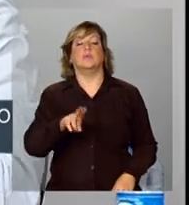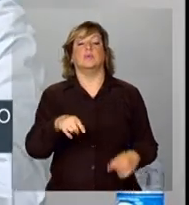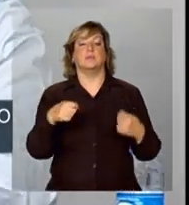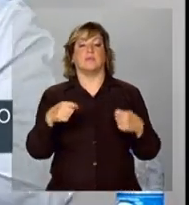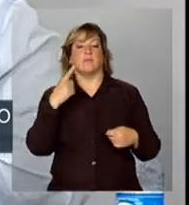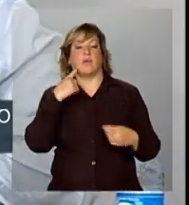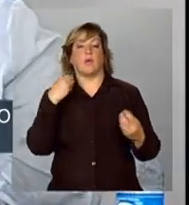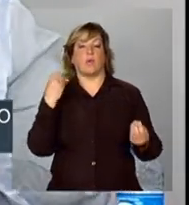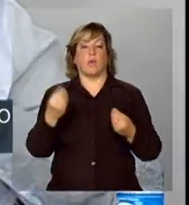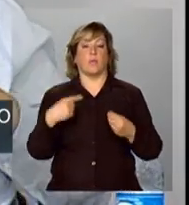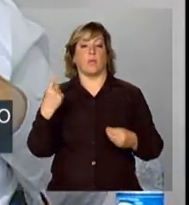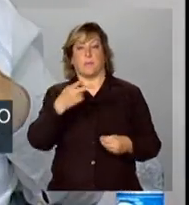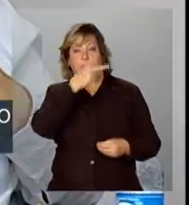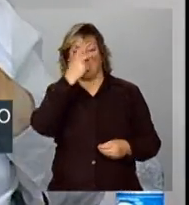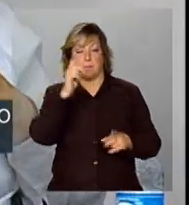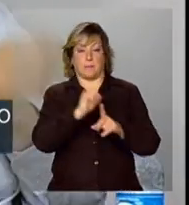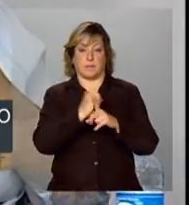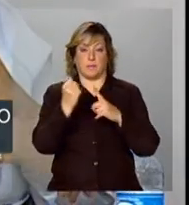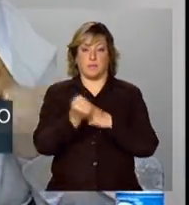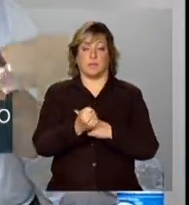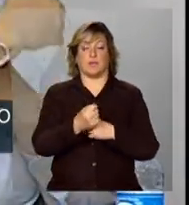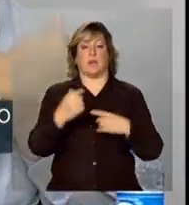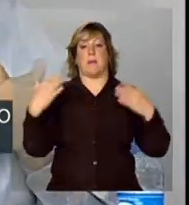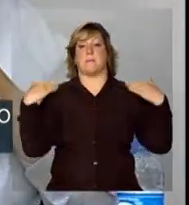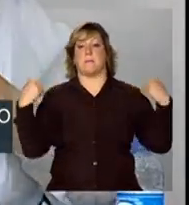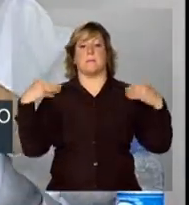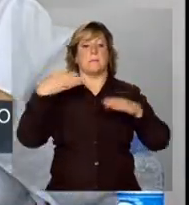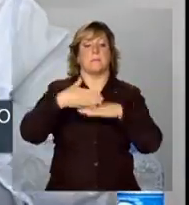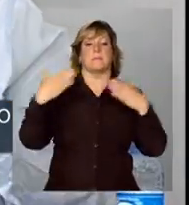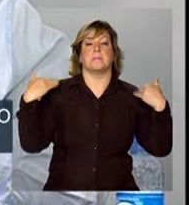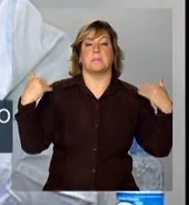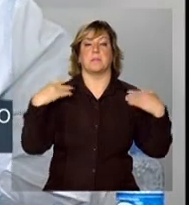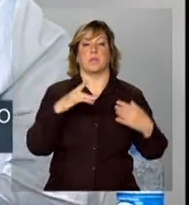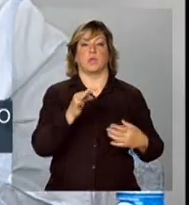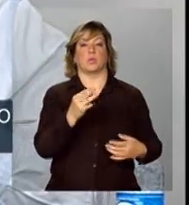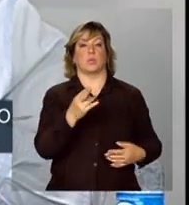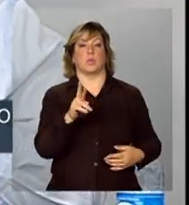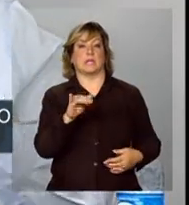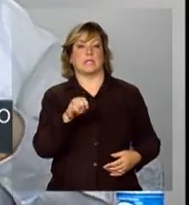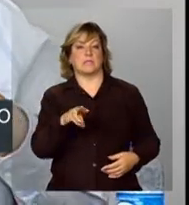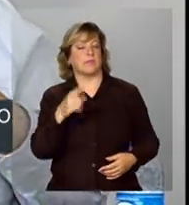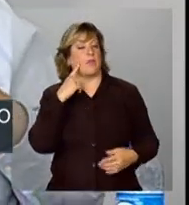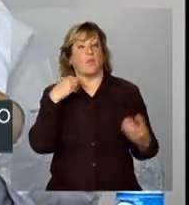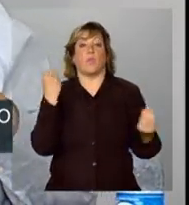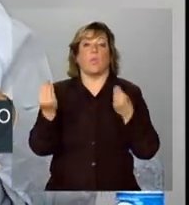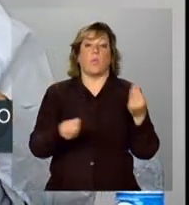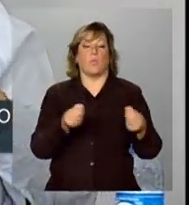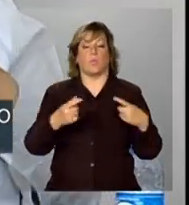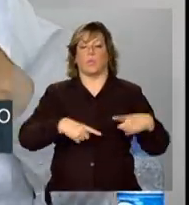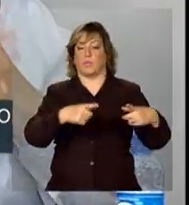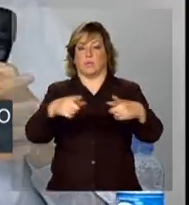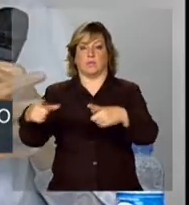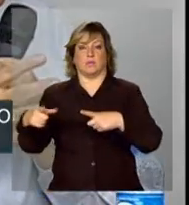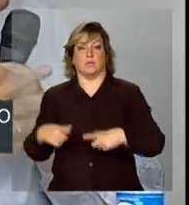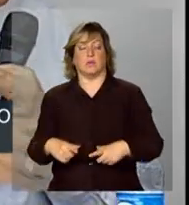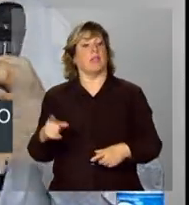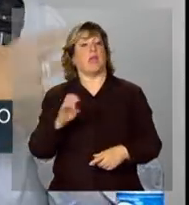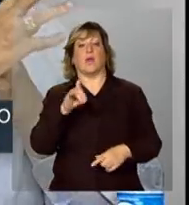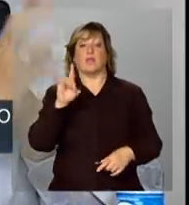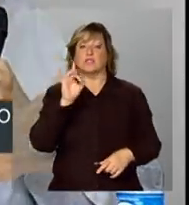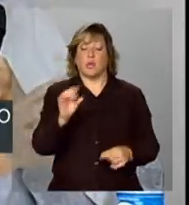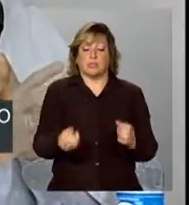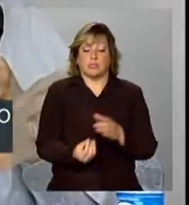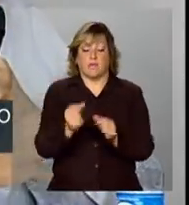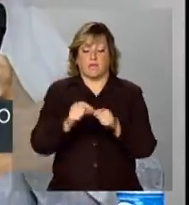a população, para quem vive no entorno, para turismo. Enfim, temos que buscar os vários caminhos. Ou seja, não é só criar áreas, temos